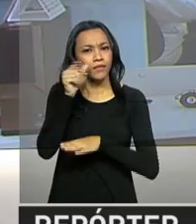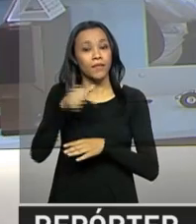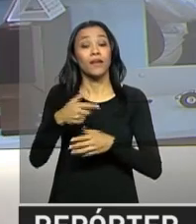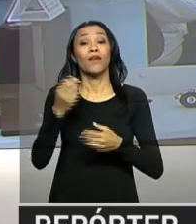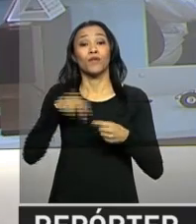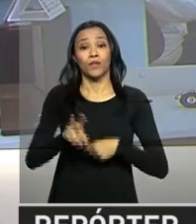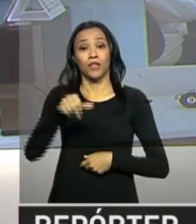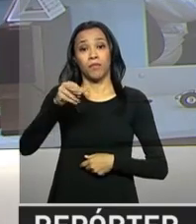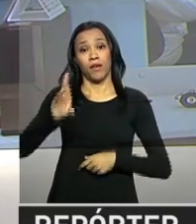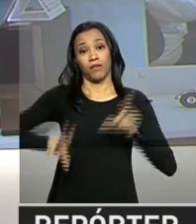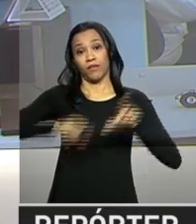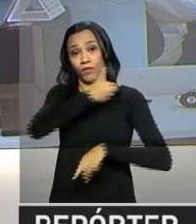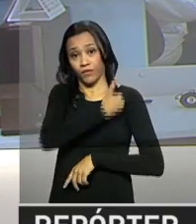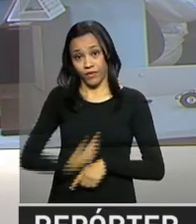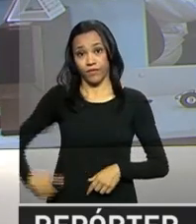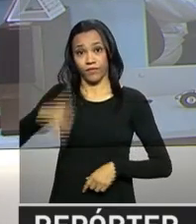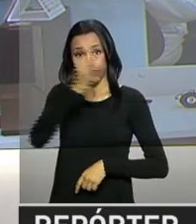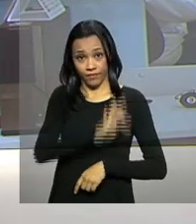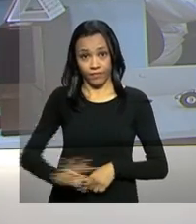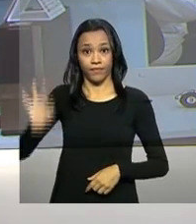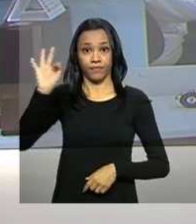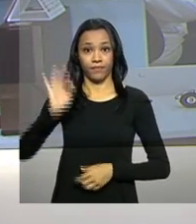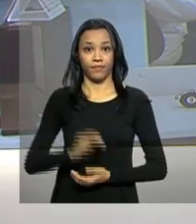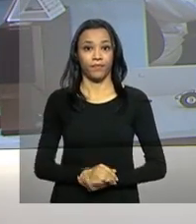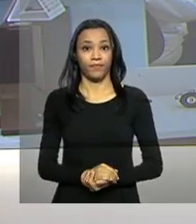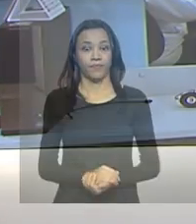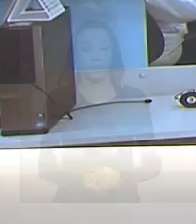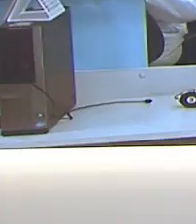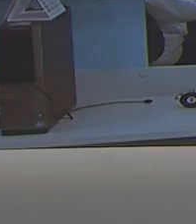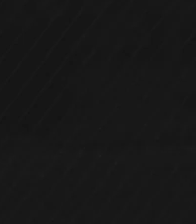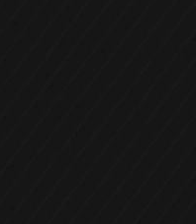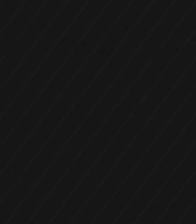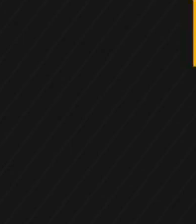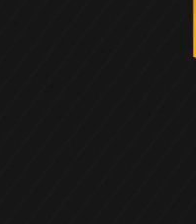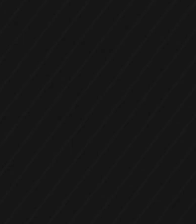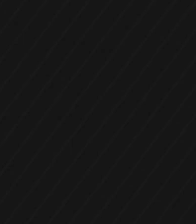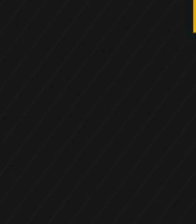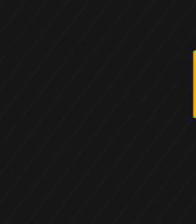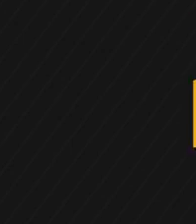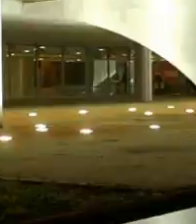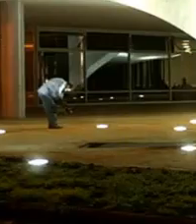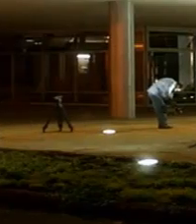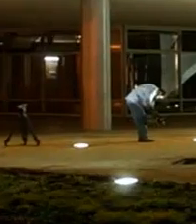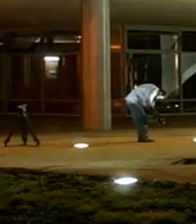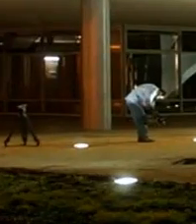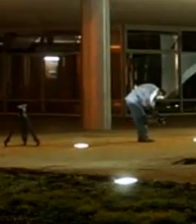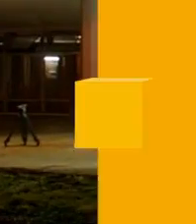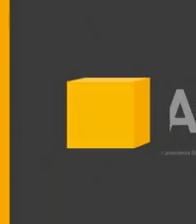gente, NBR, a TV do Governo Federal.